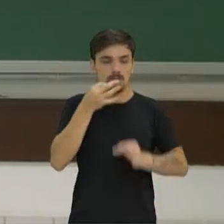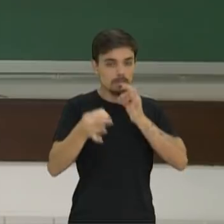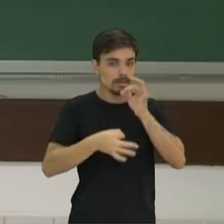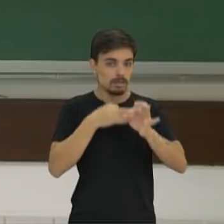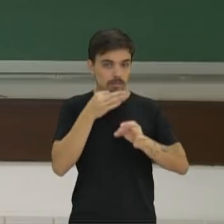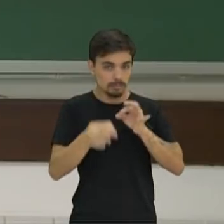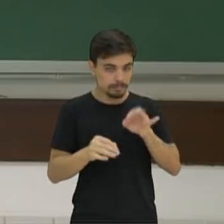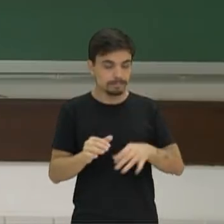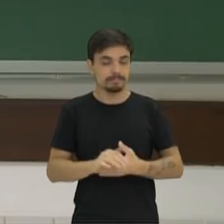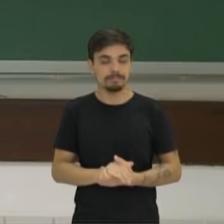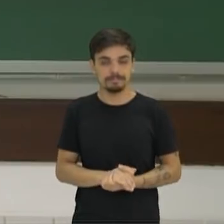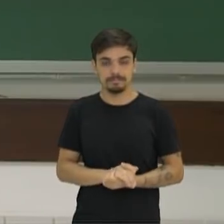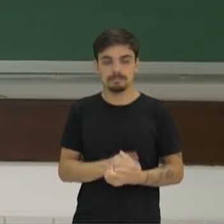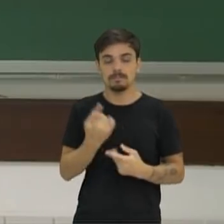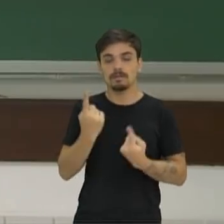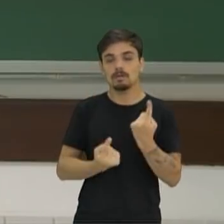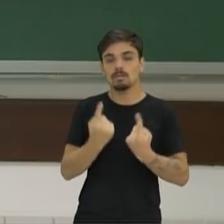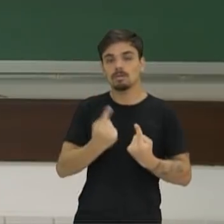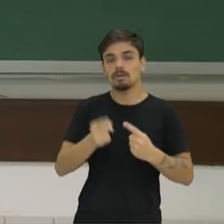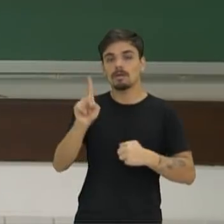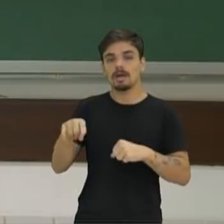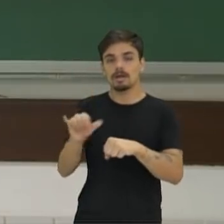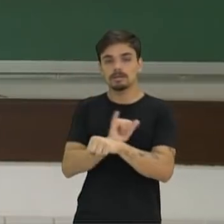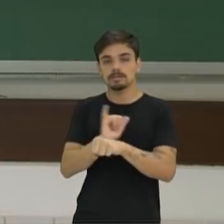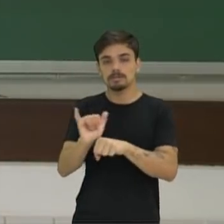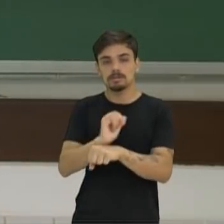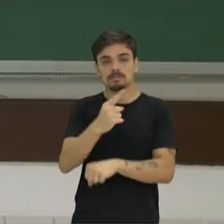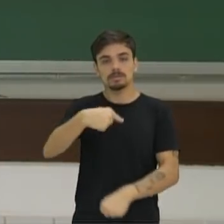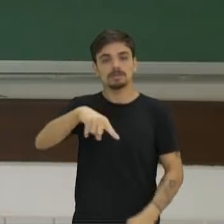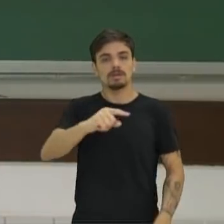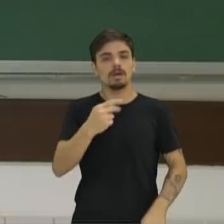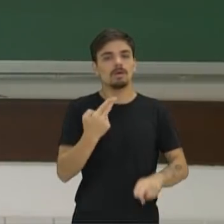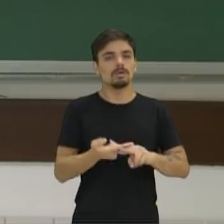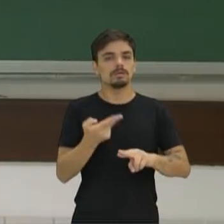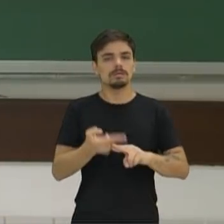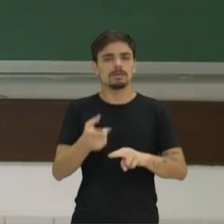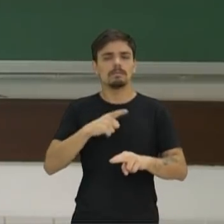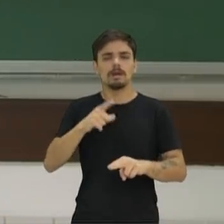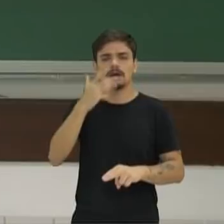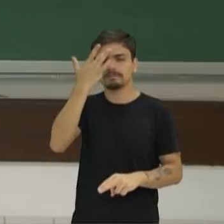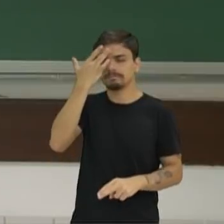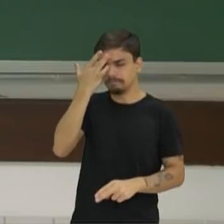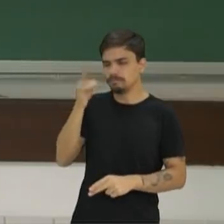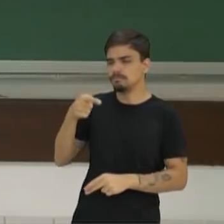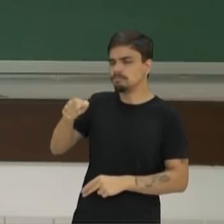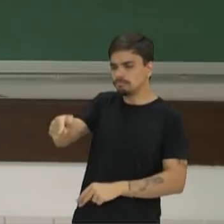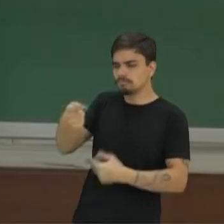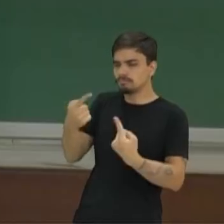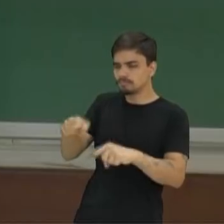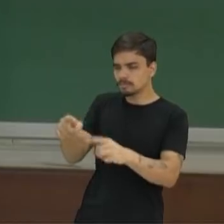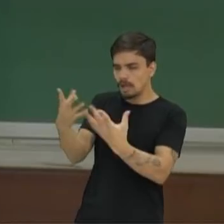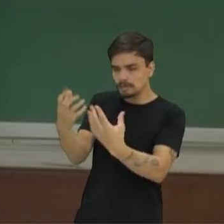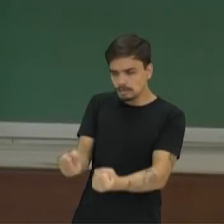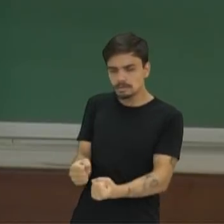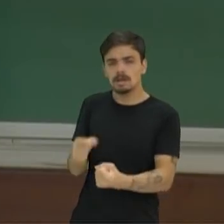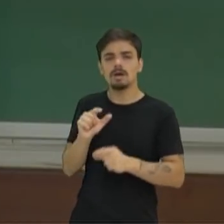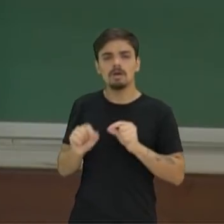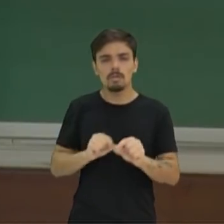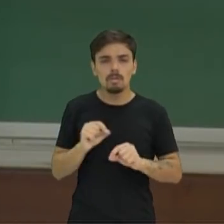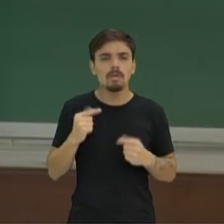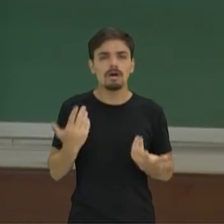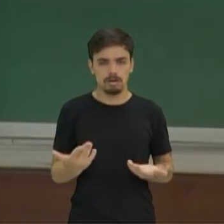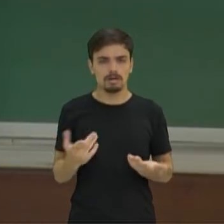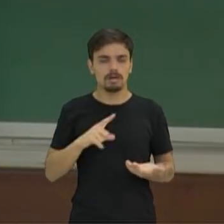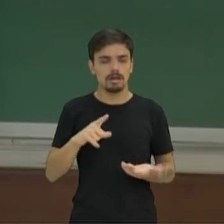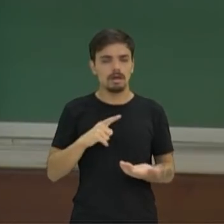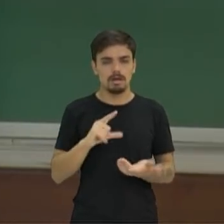argumentação. Quais são as estratégias que você utiliza para convencer alguém? Lembrando que a argumentação é um